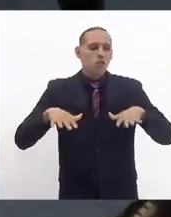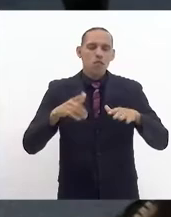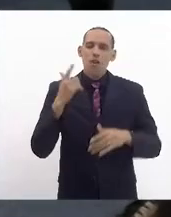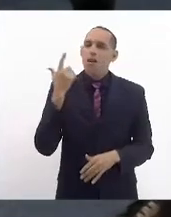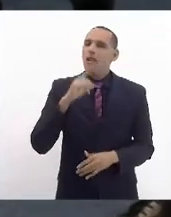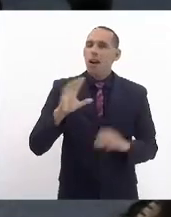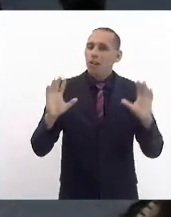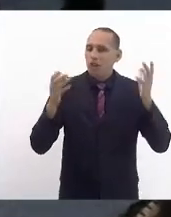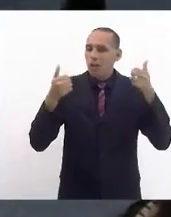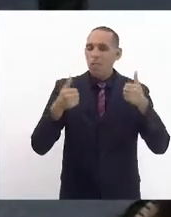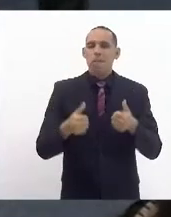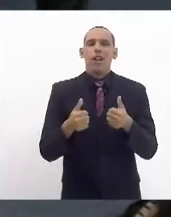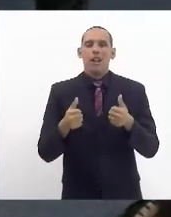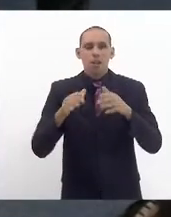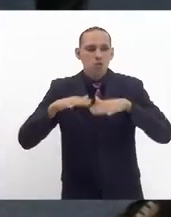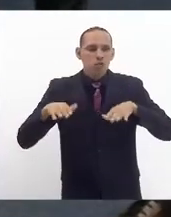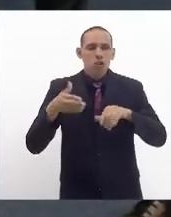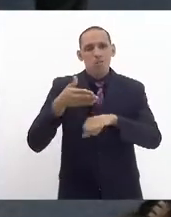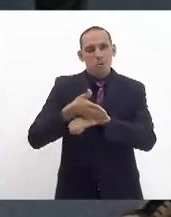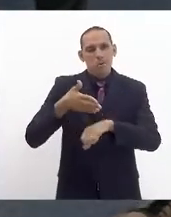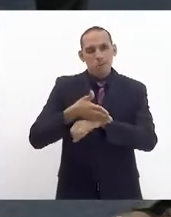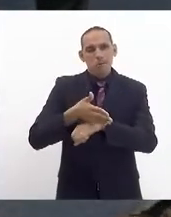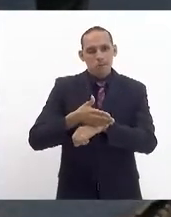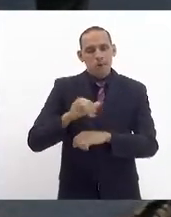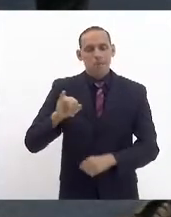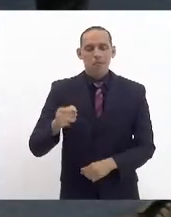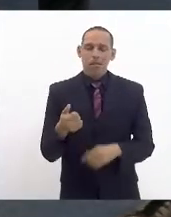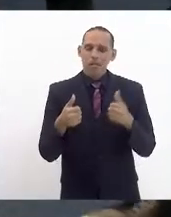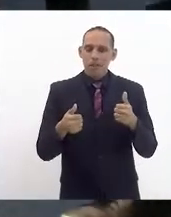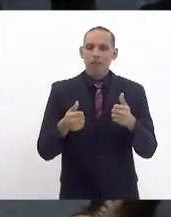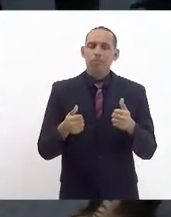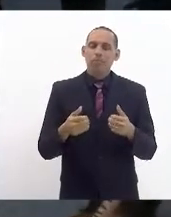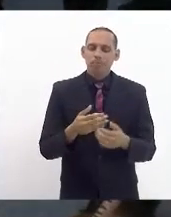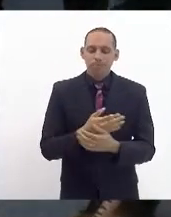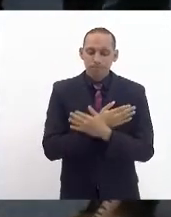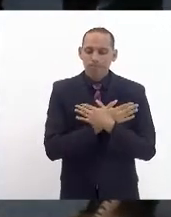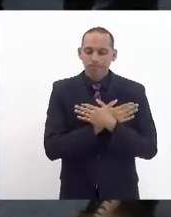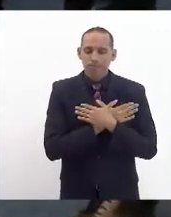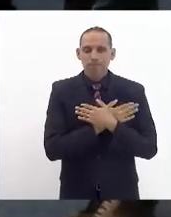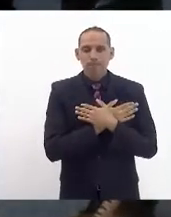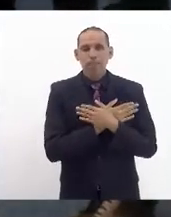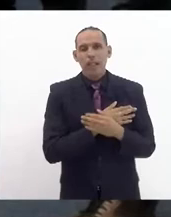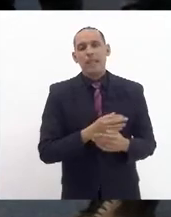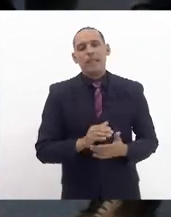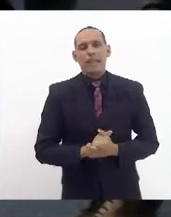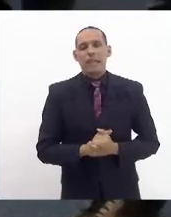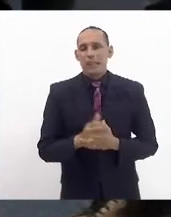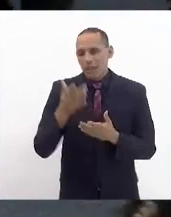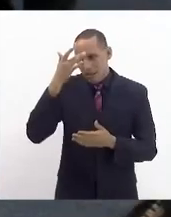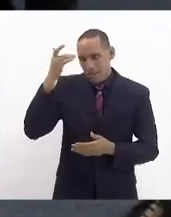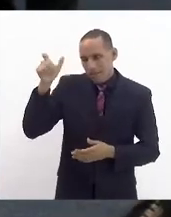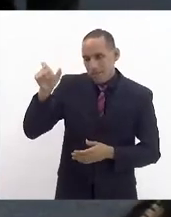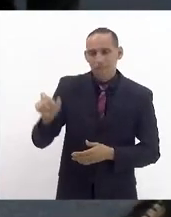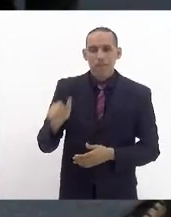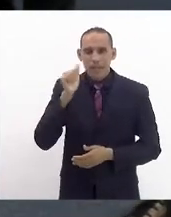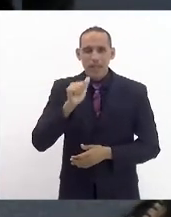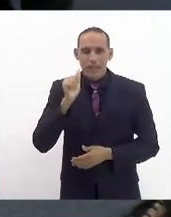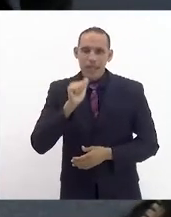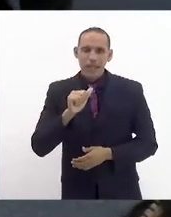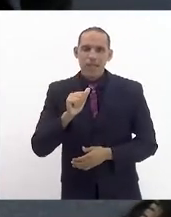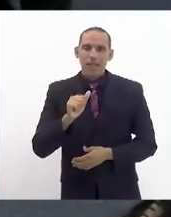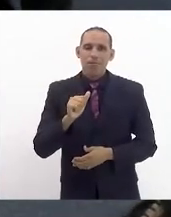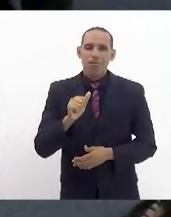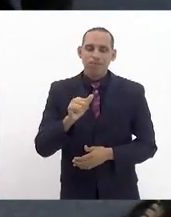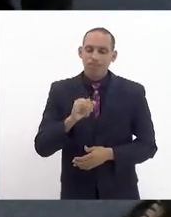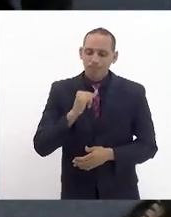inclusive, para todos aqueles que participam do carnaval. E meus pêsames aí à família da menina, daquela princesinha, que